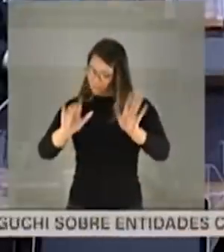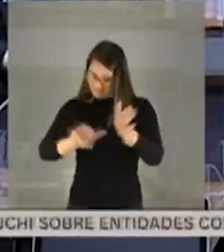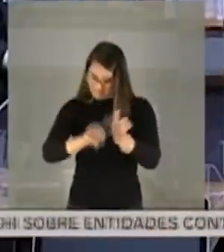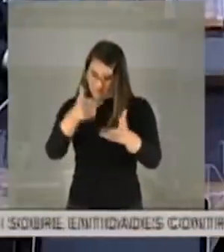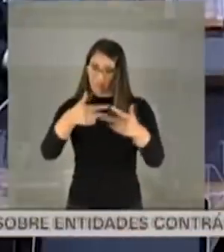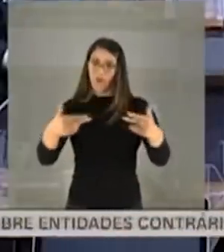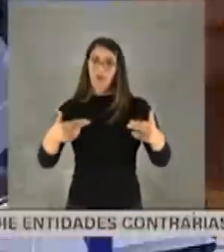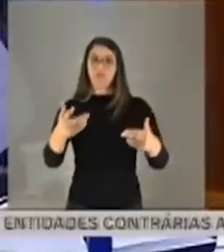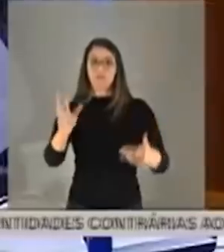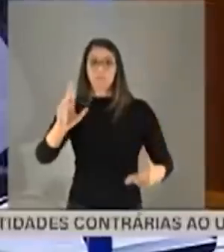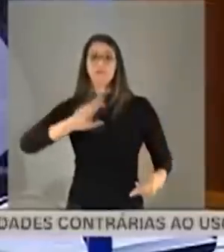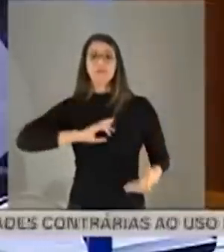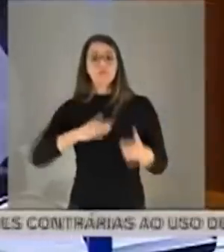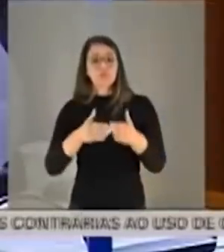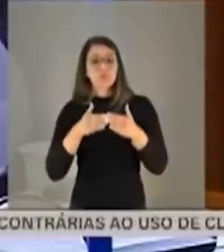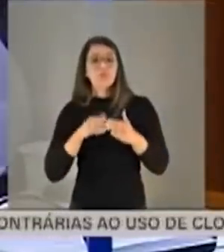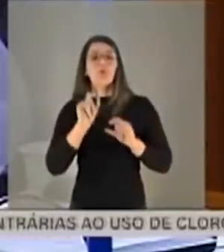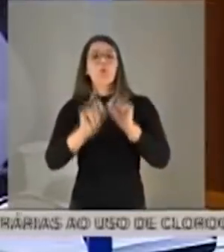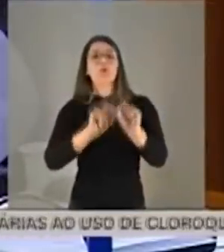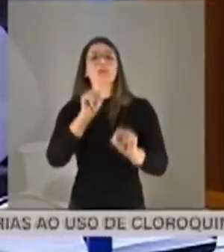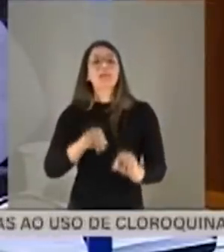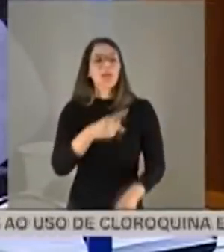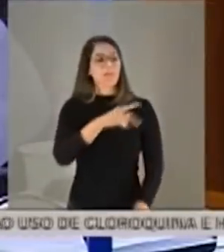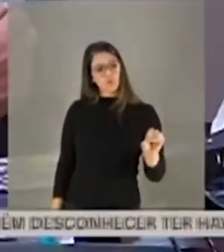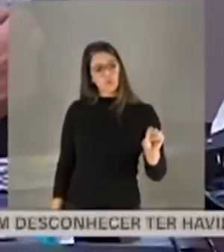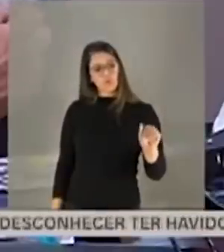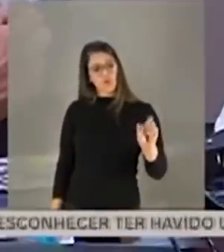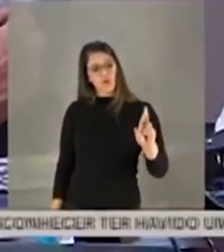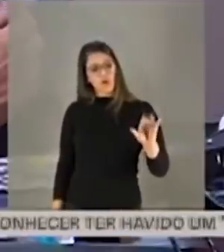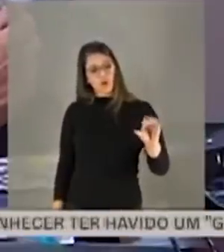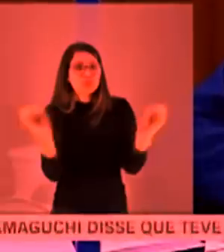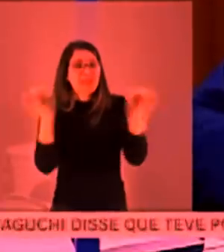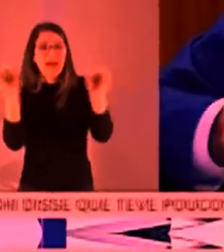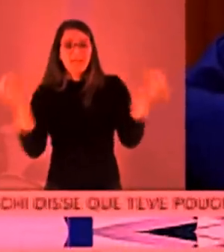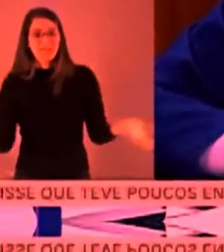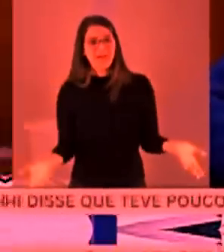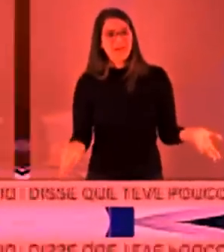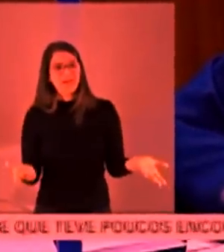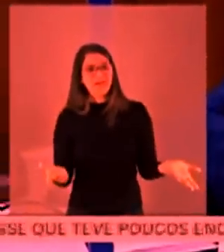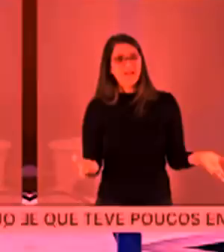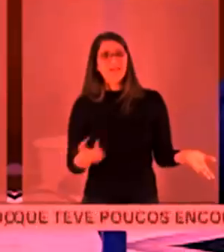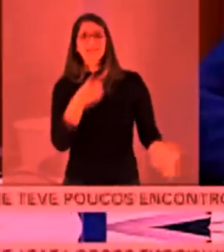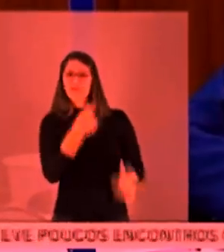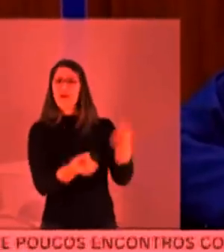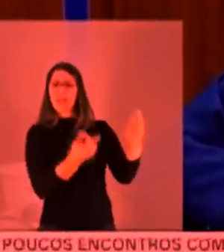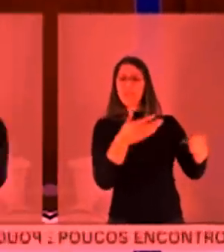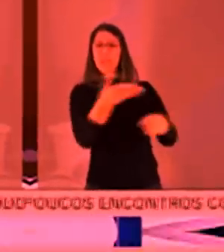senhora vai me responder agora o que é um protozoário e um vírus. Por favor. Mas essa é muito fácil. Aperta,